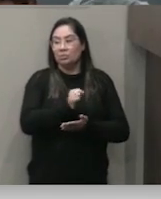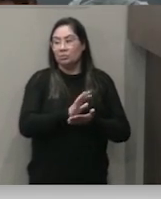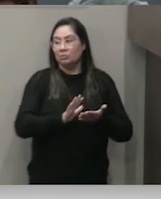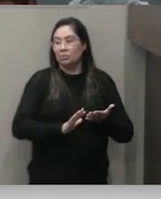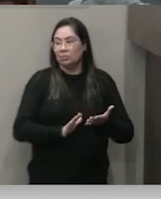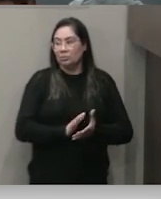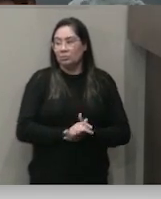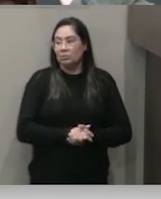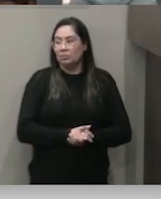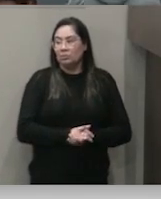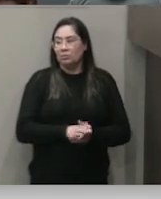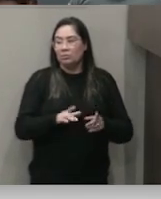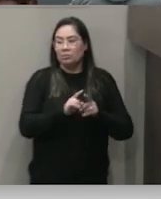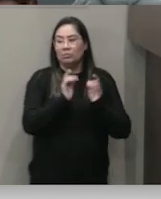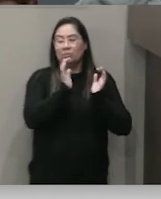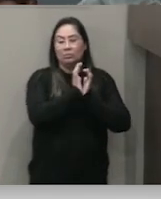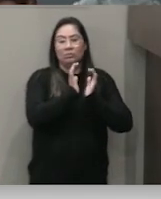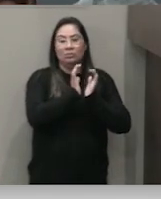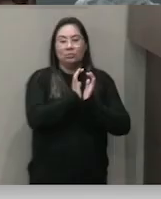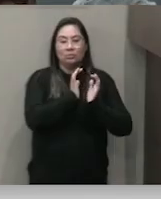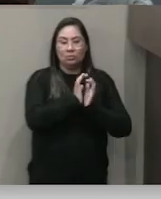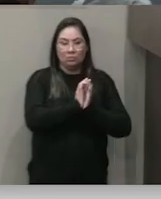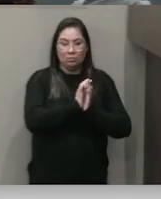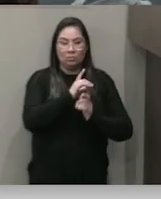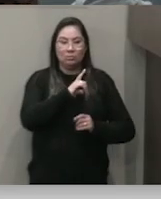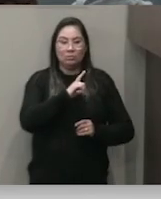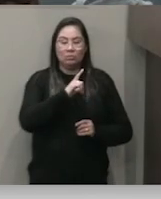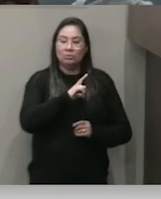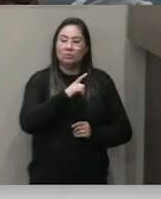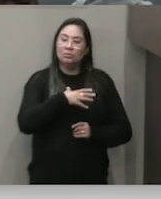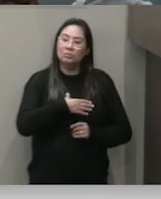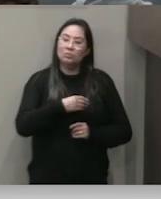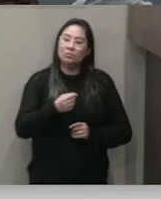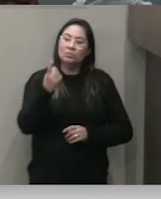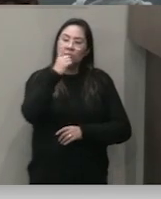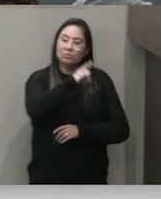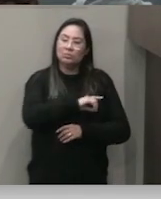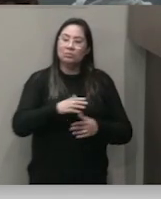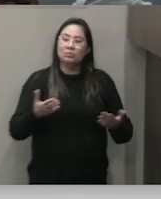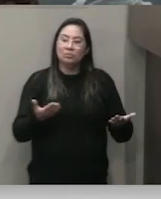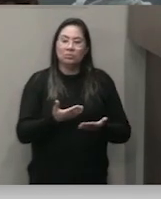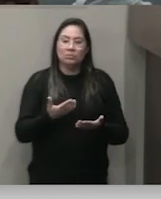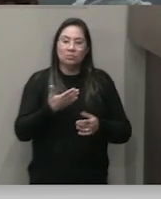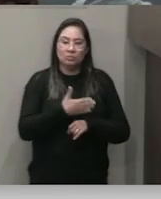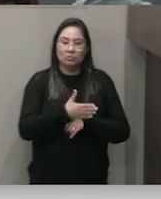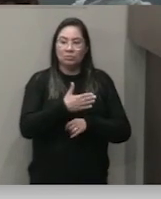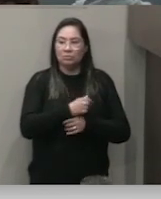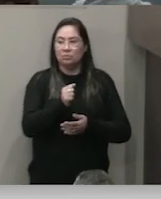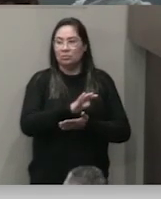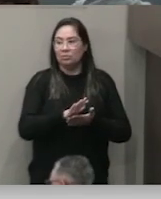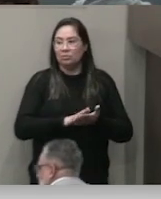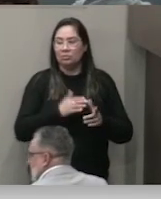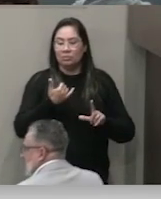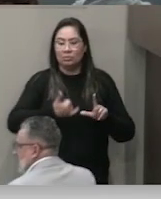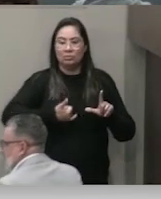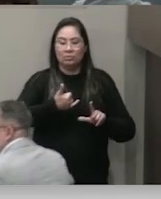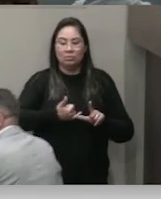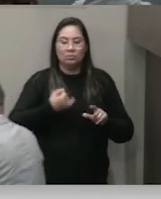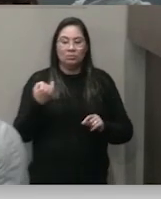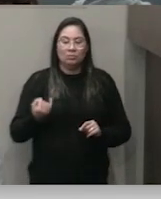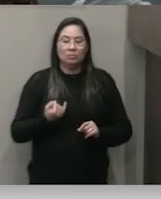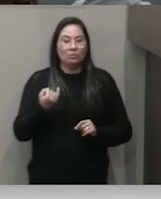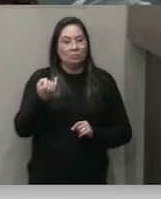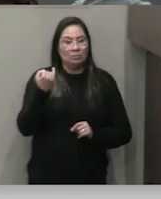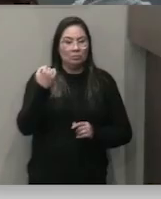os colegas e os assessores que trouxeram seus filhos aí na data de hoje participar dessa atividade lúdica tão importante,